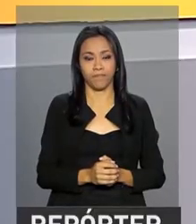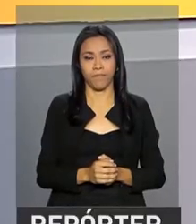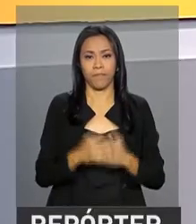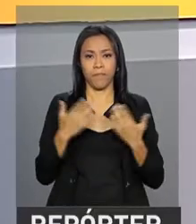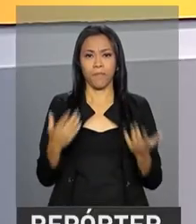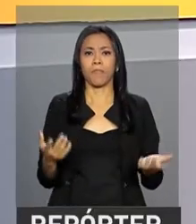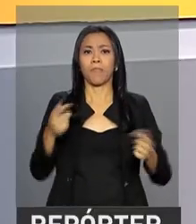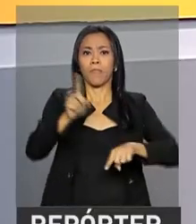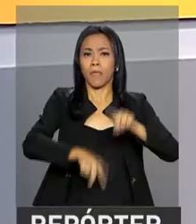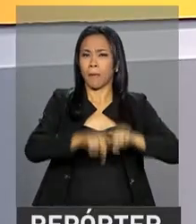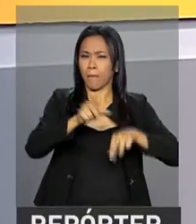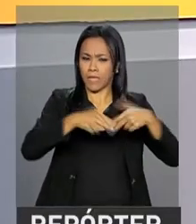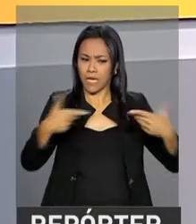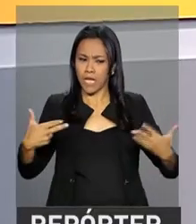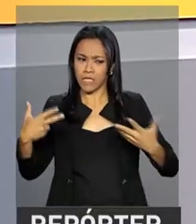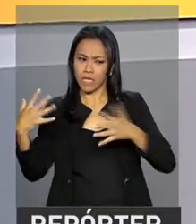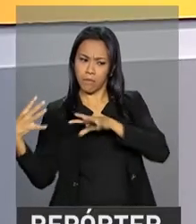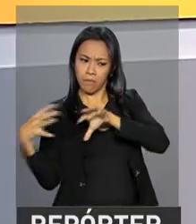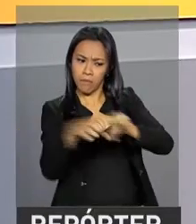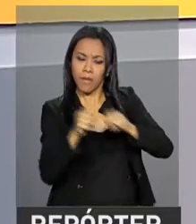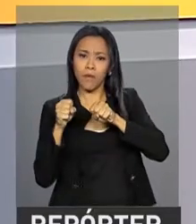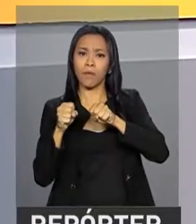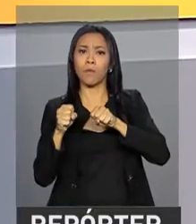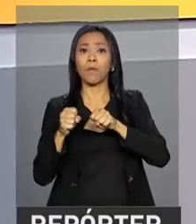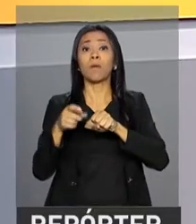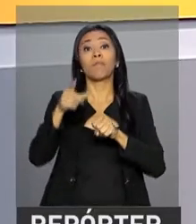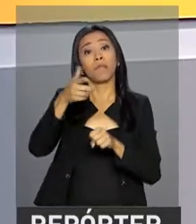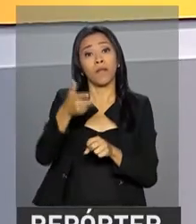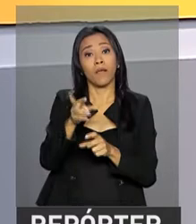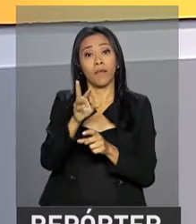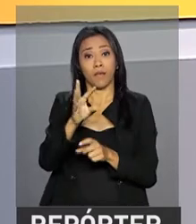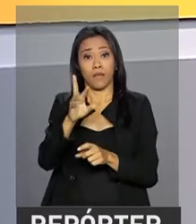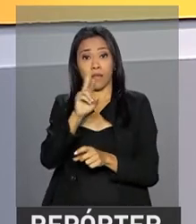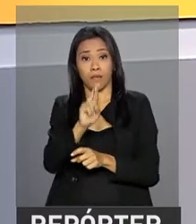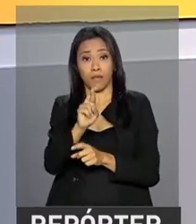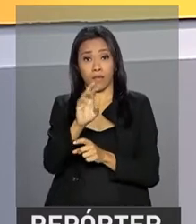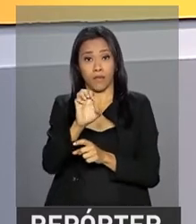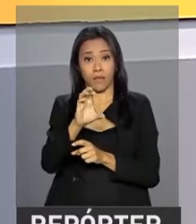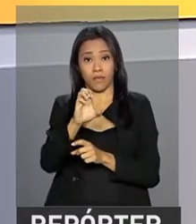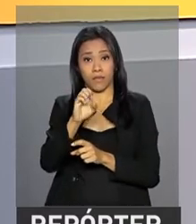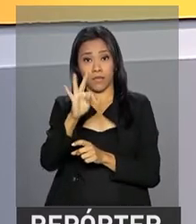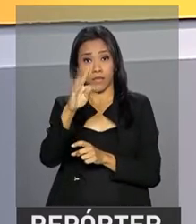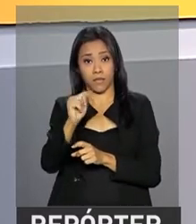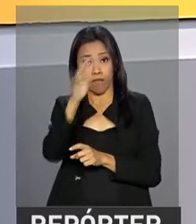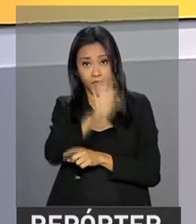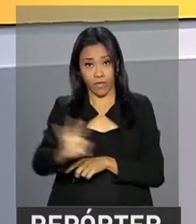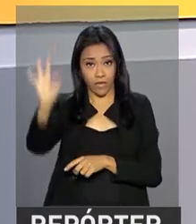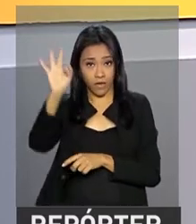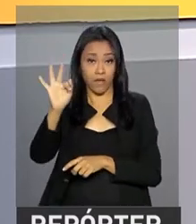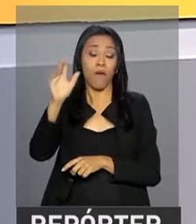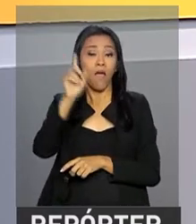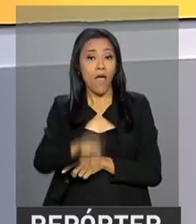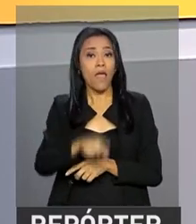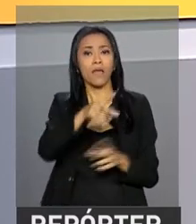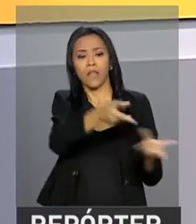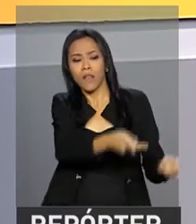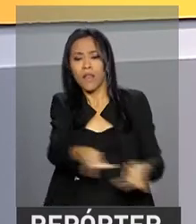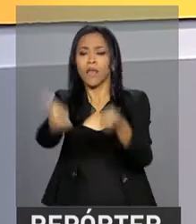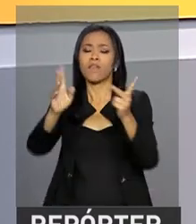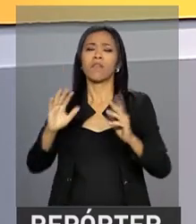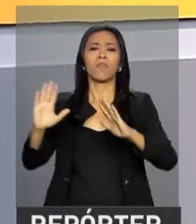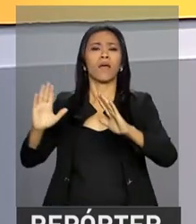produtos apreendidos pela receita federal podem ajudar quem mais precisa um dos destinos são instituições de